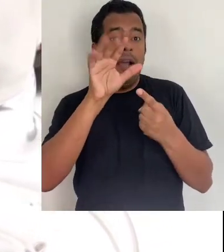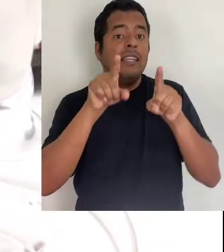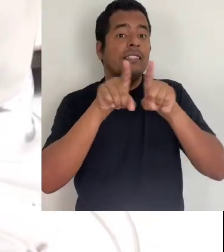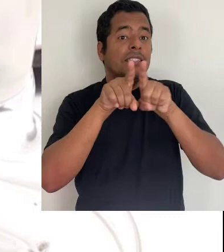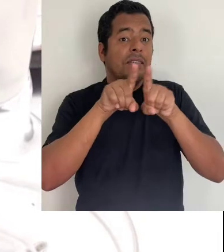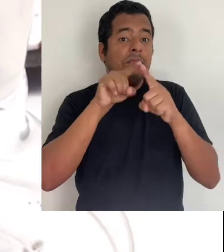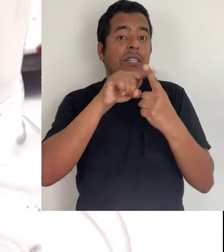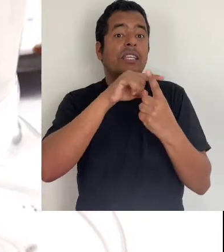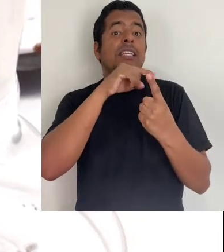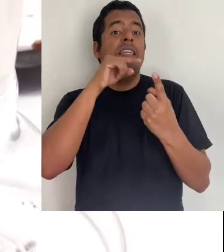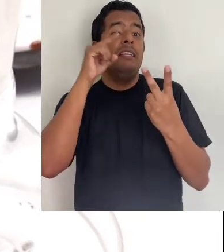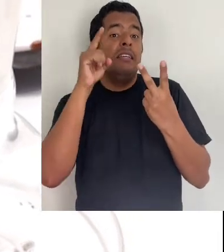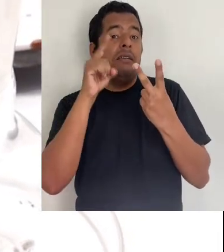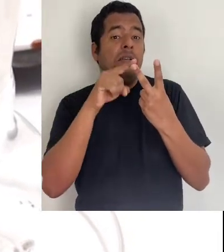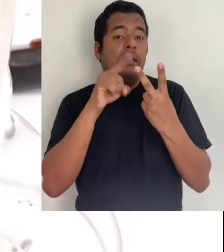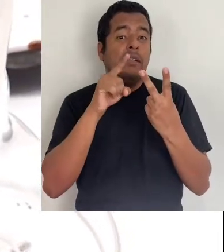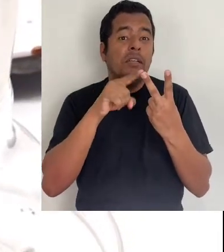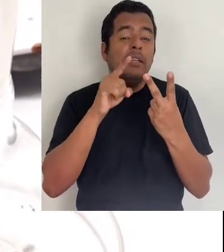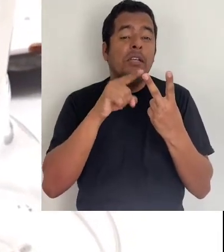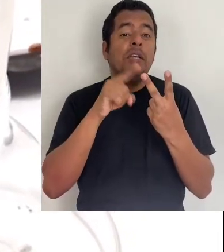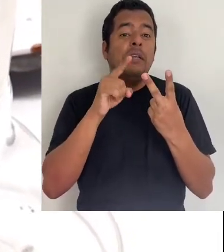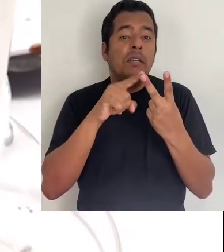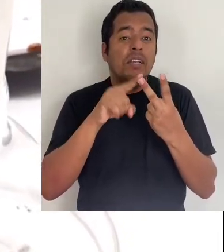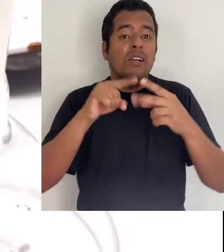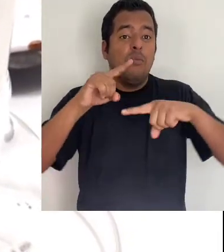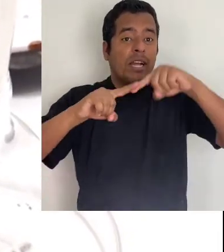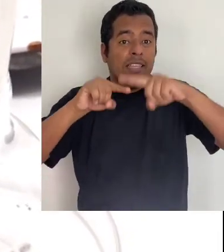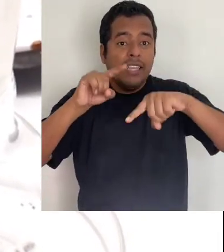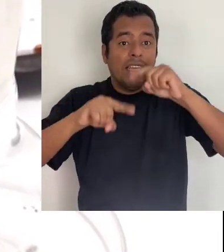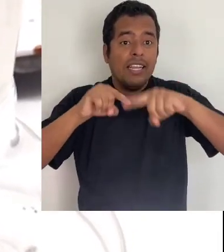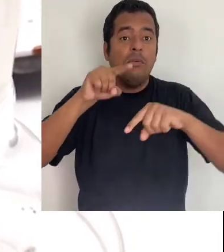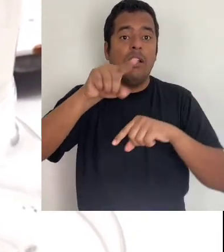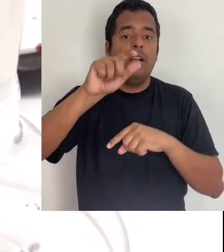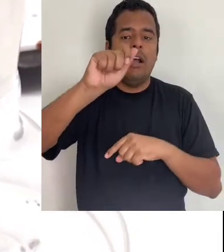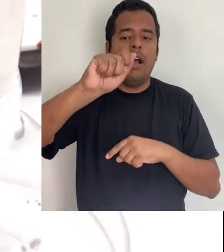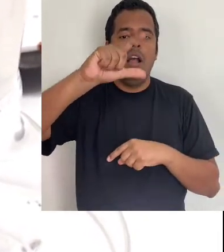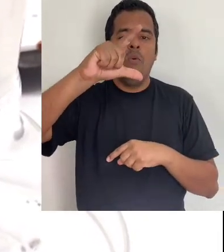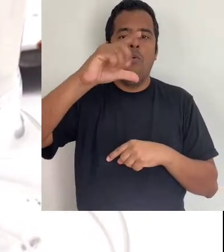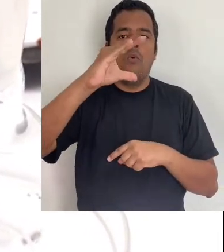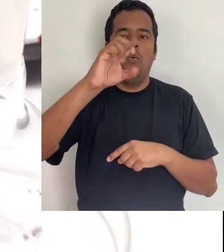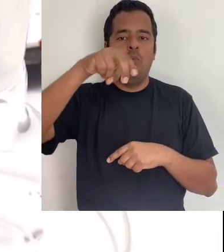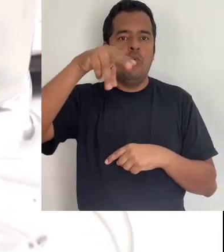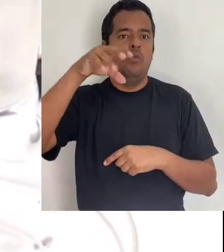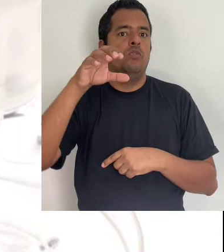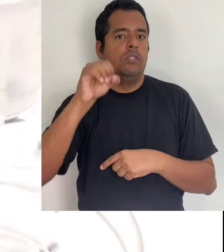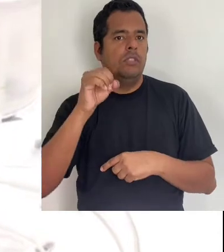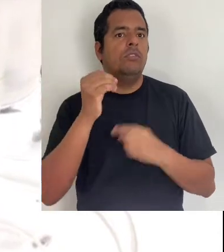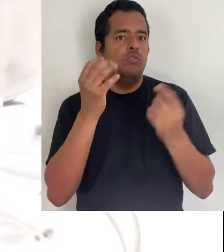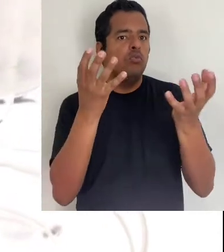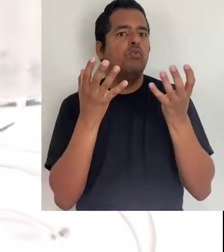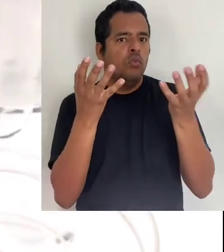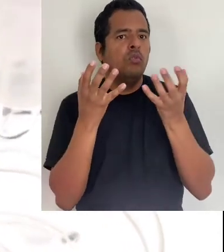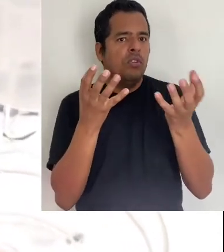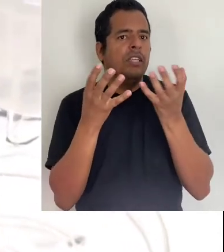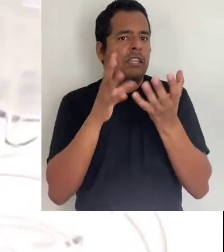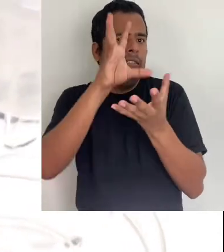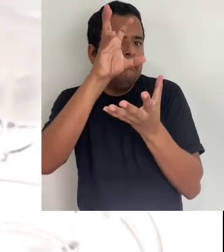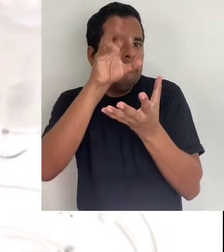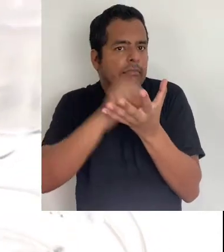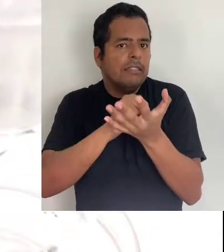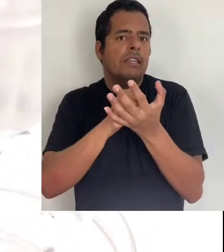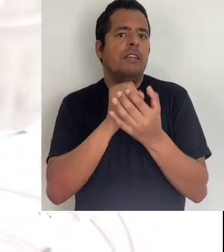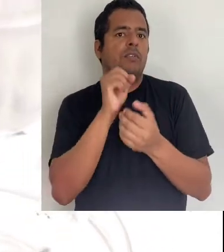eliminação de moléculas de água, mas também está sendo destilado aqui o produto que é o alceno que eu estou